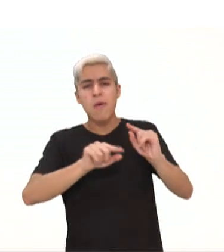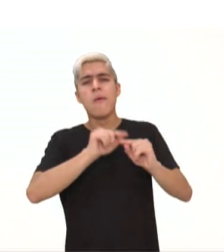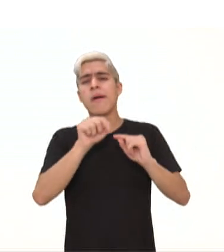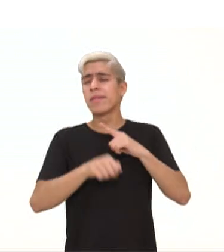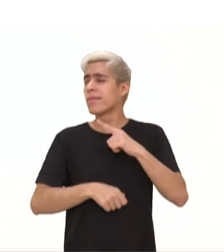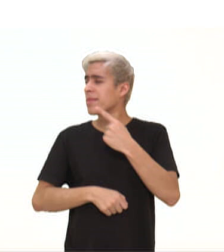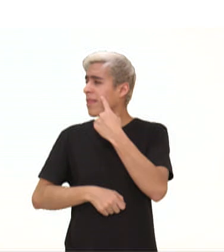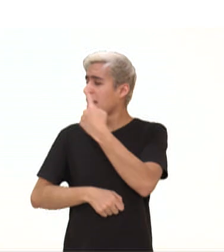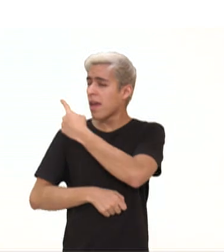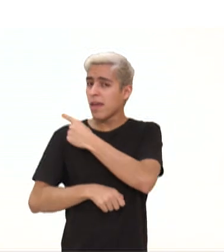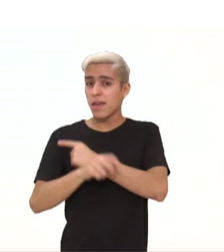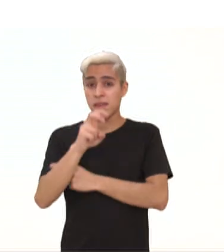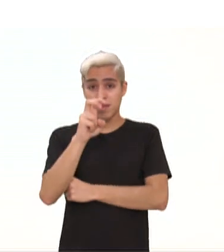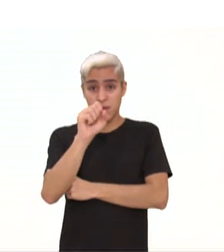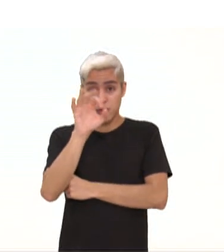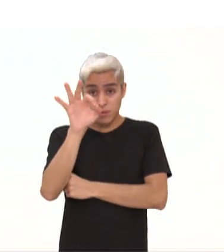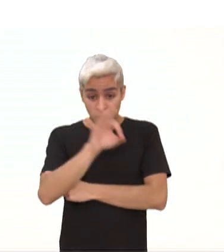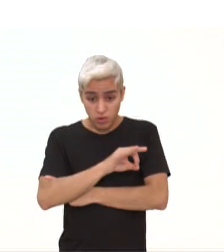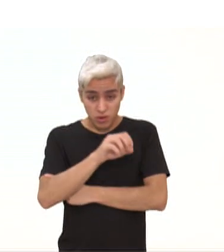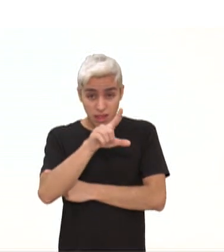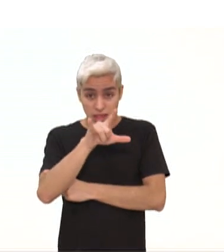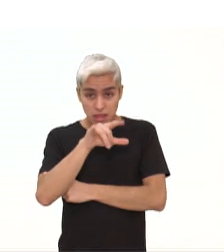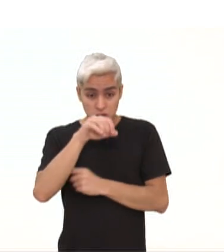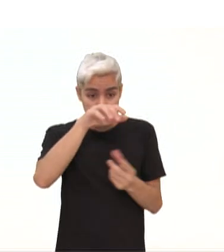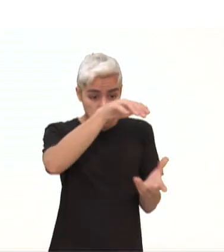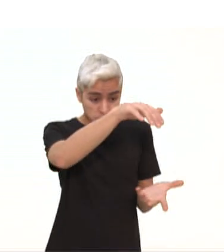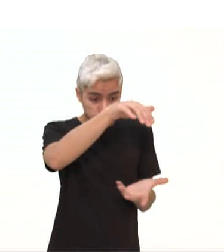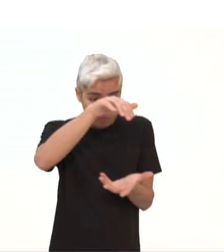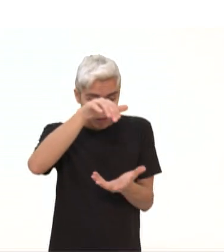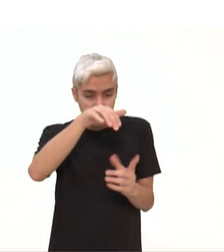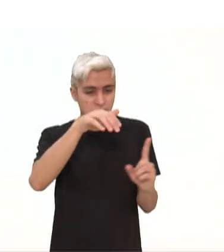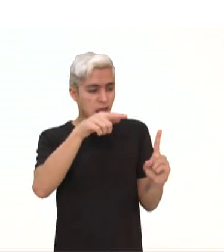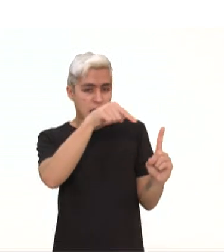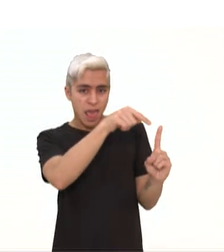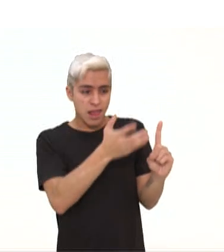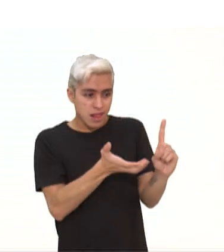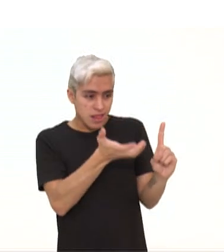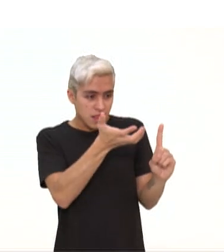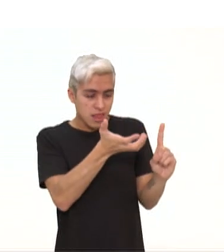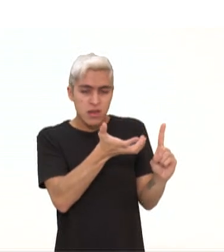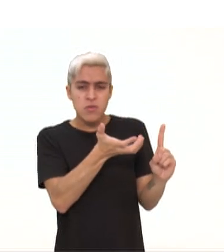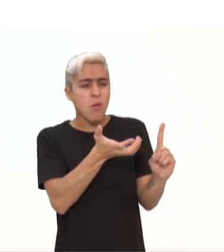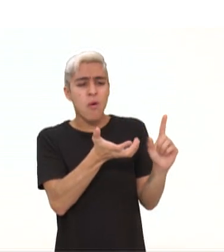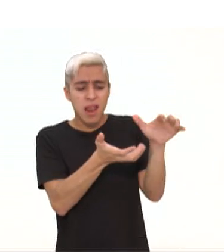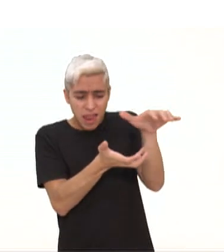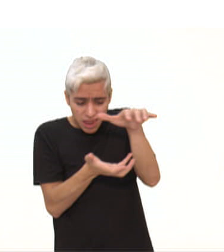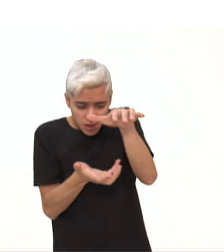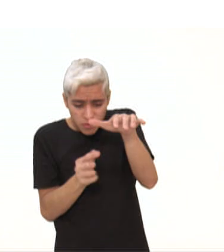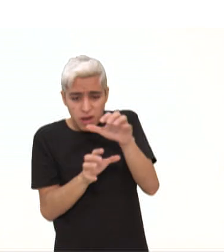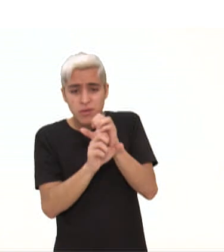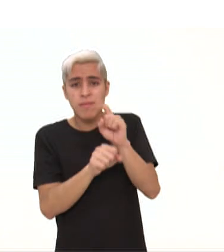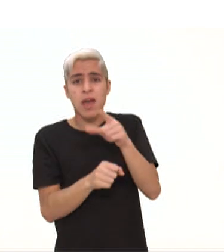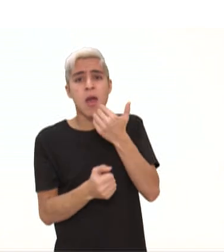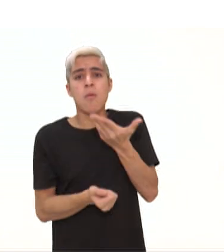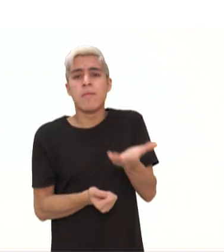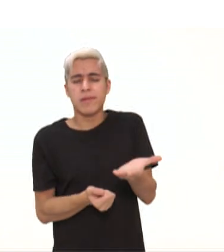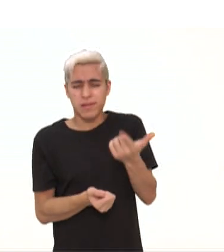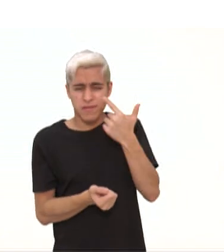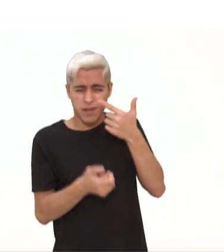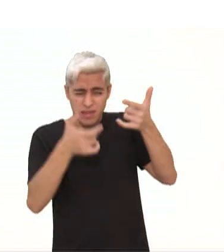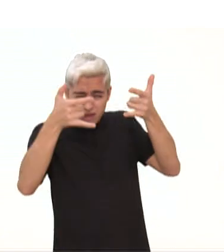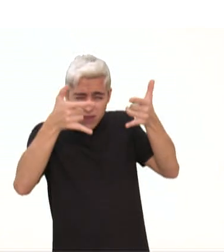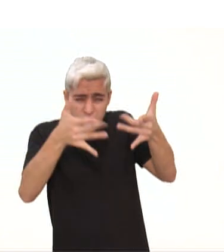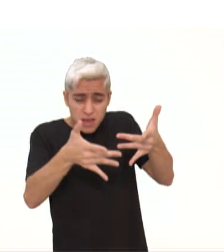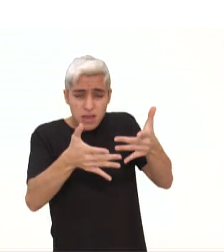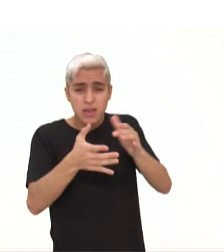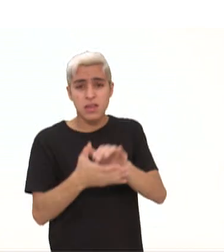ali? 58% do lixo do brasileiro é composto por comida. Então, olha o tamanho do desperdício ali, né?